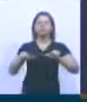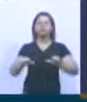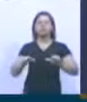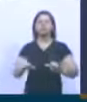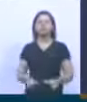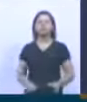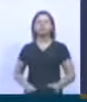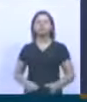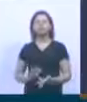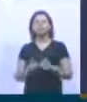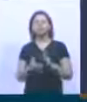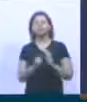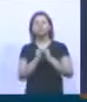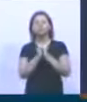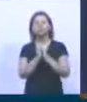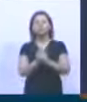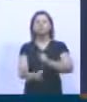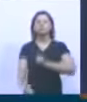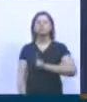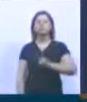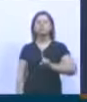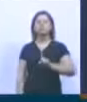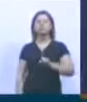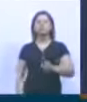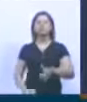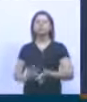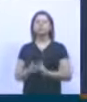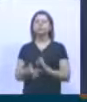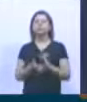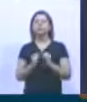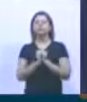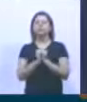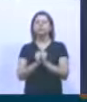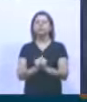força, vocês. Contigo estou.